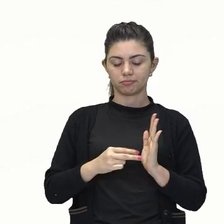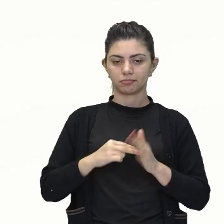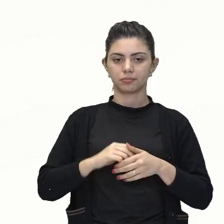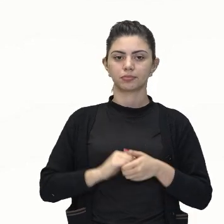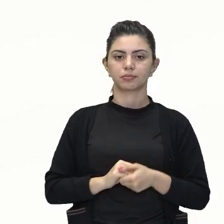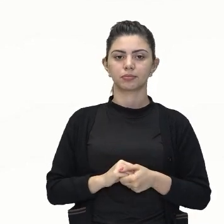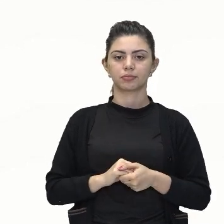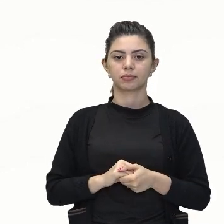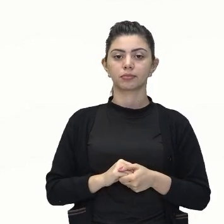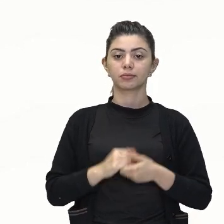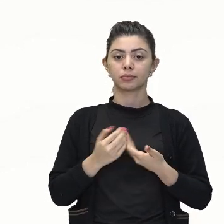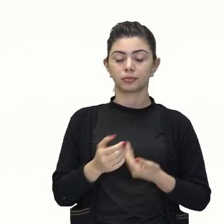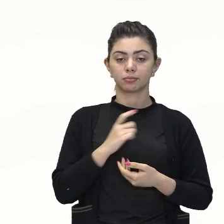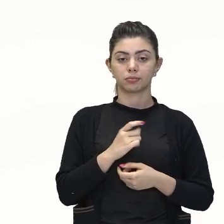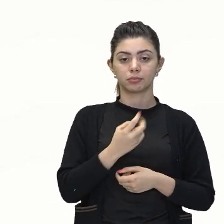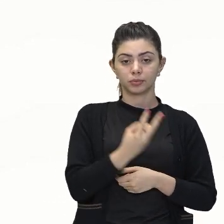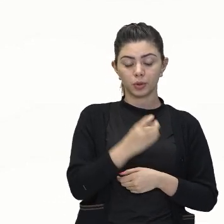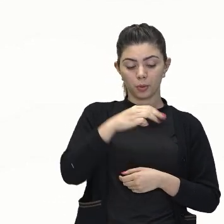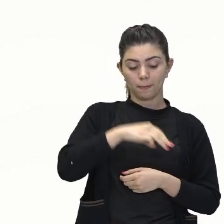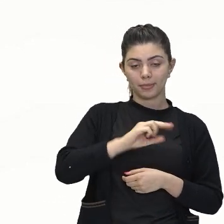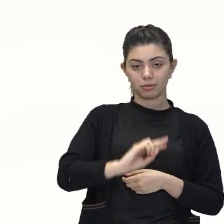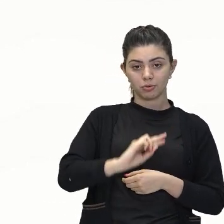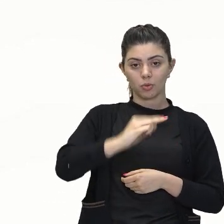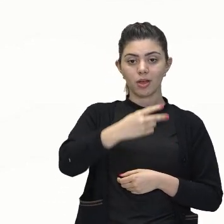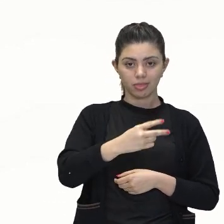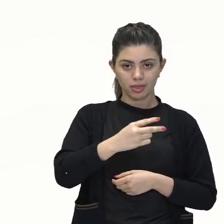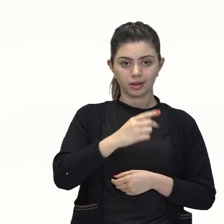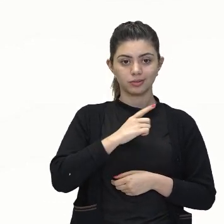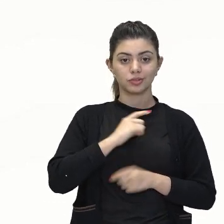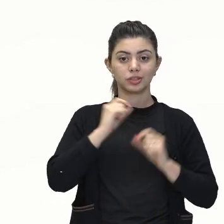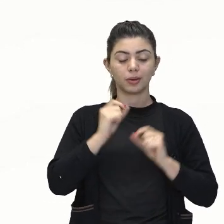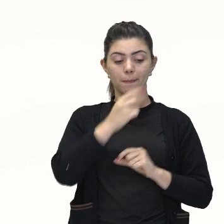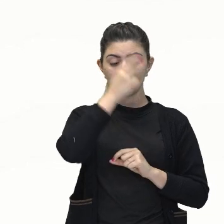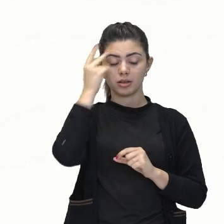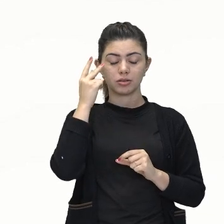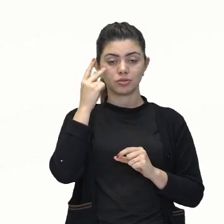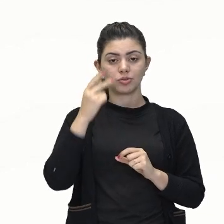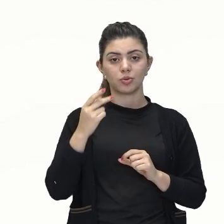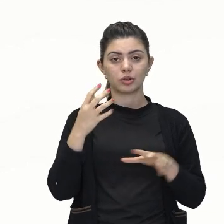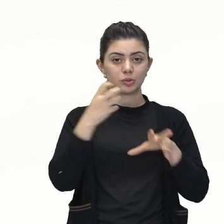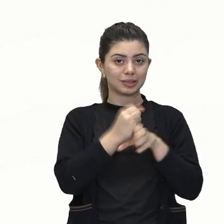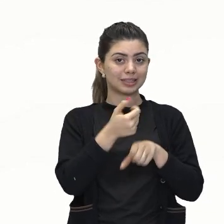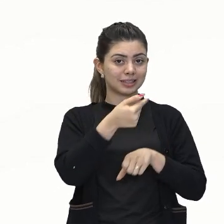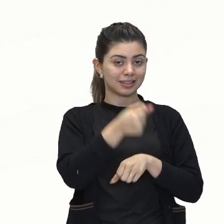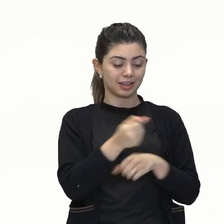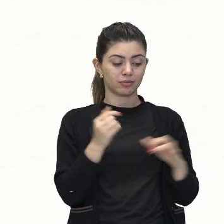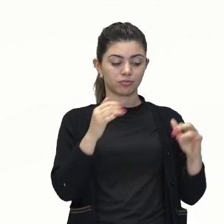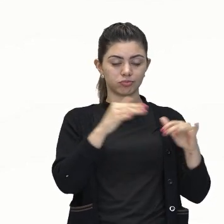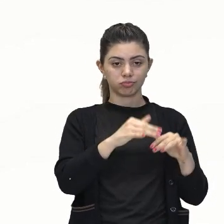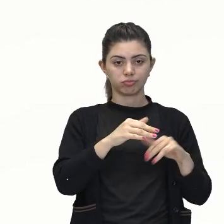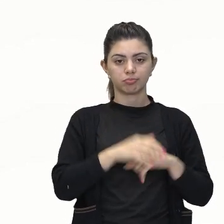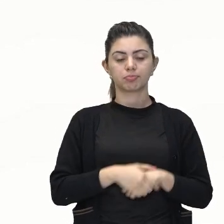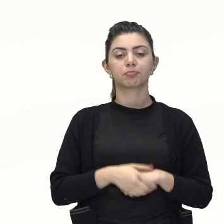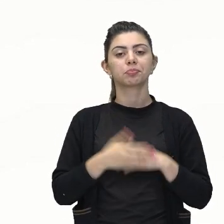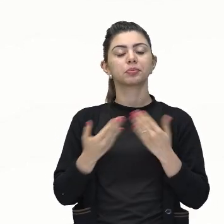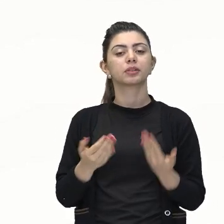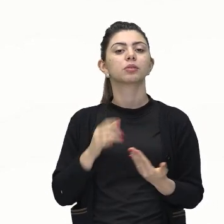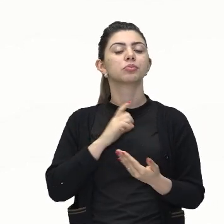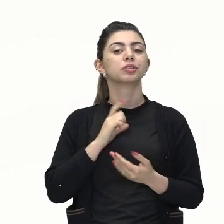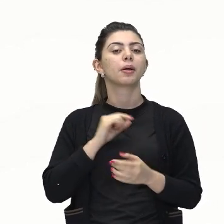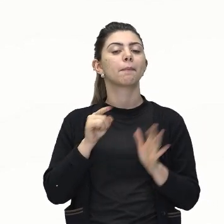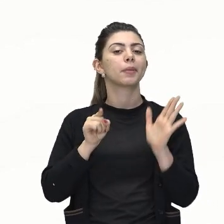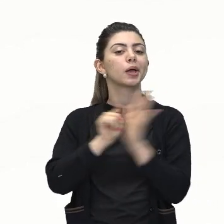A cada 2 metros quadrados, haviam 7 pessoas. Então, a questão quer